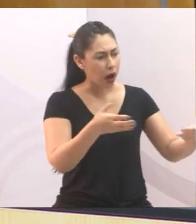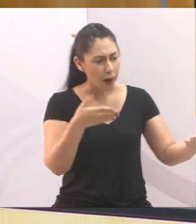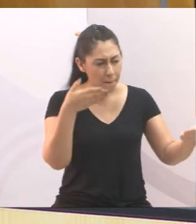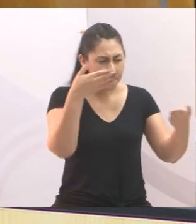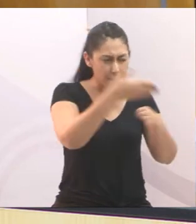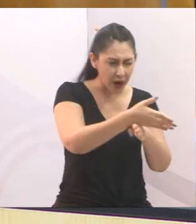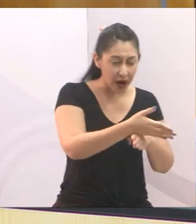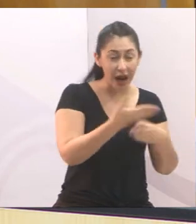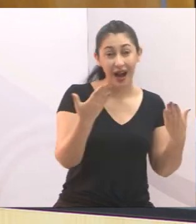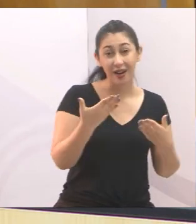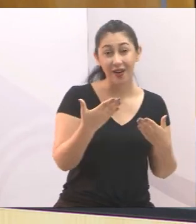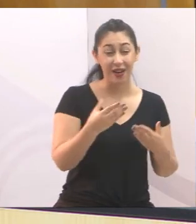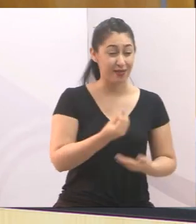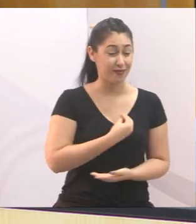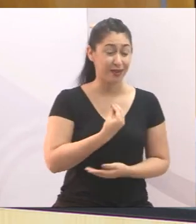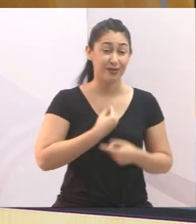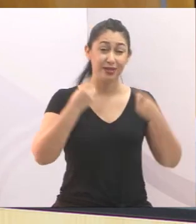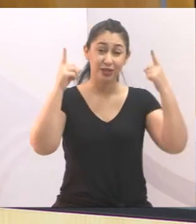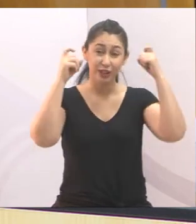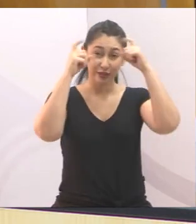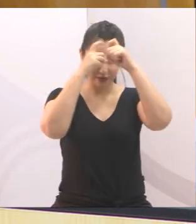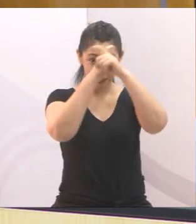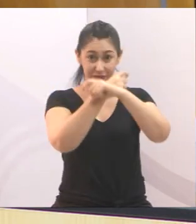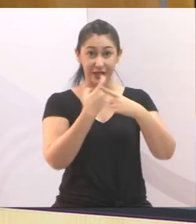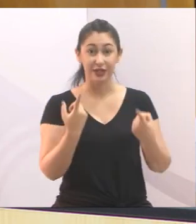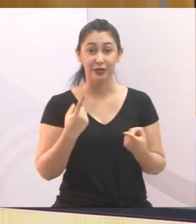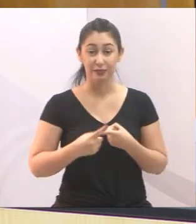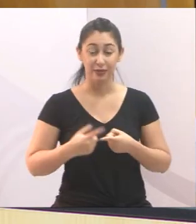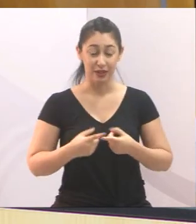inscritos vivem em uma situação muito difícil, sem ter